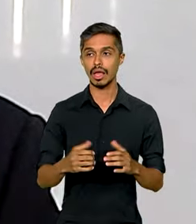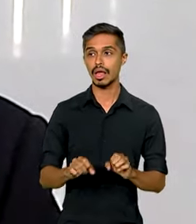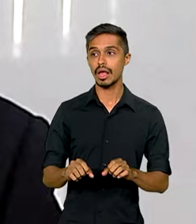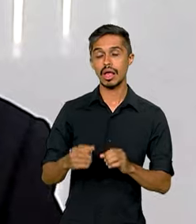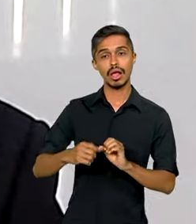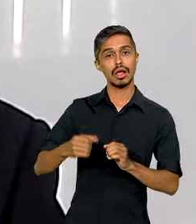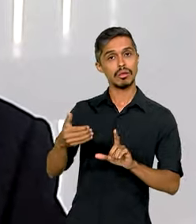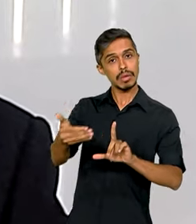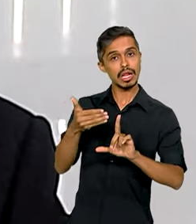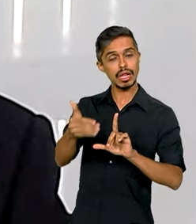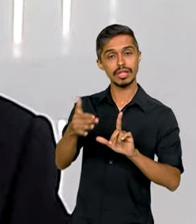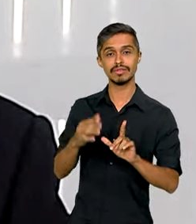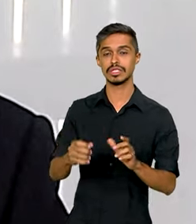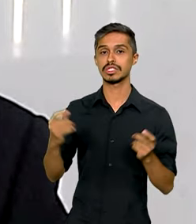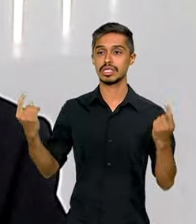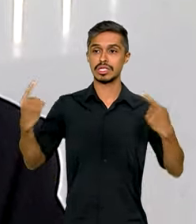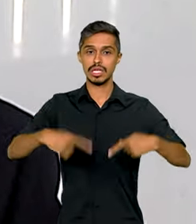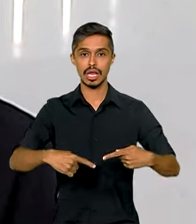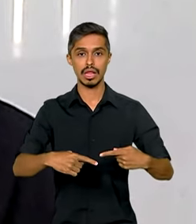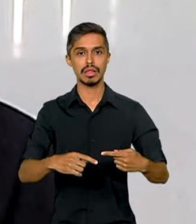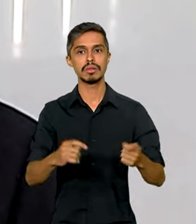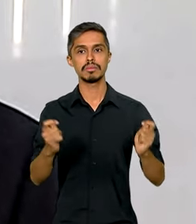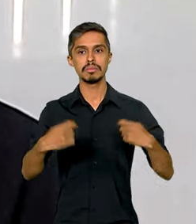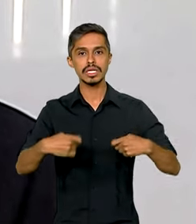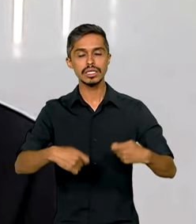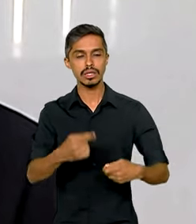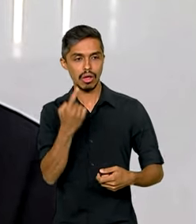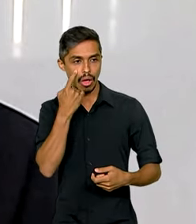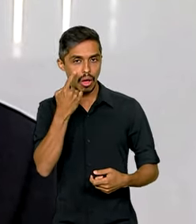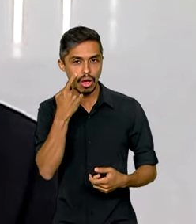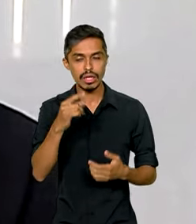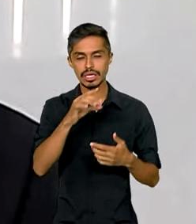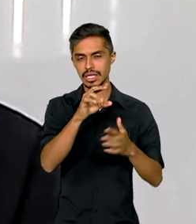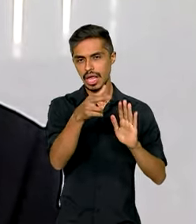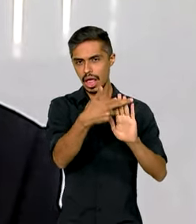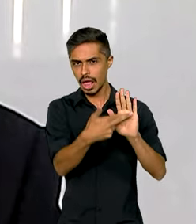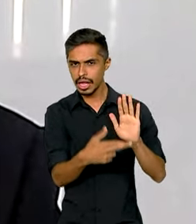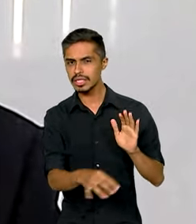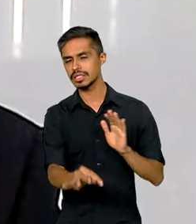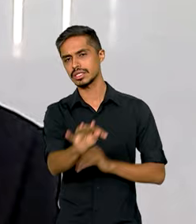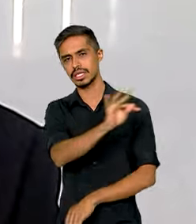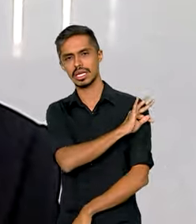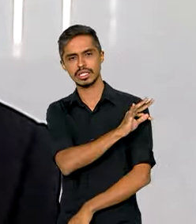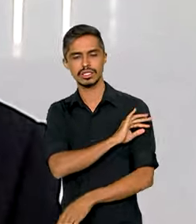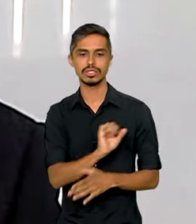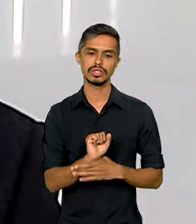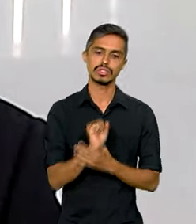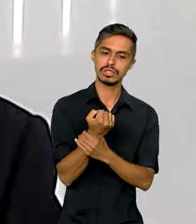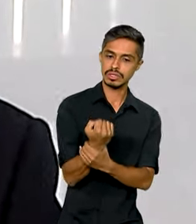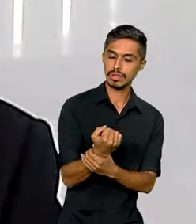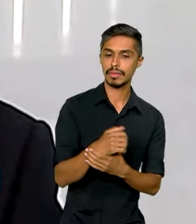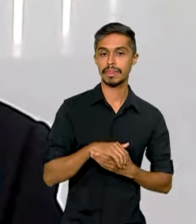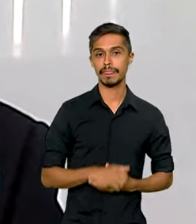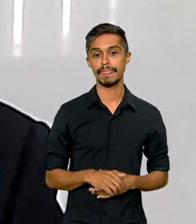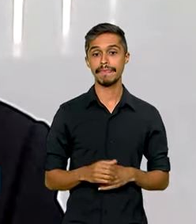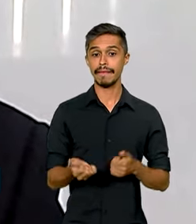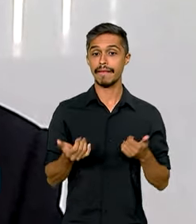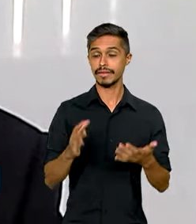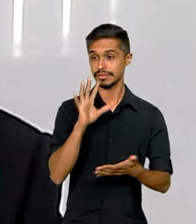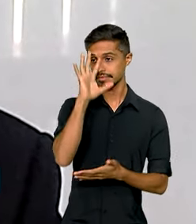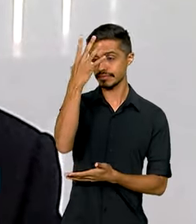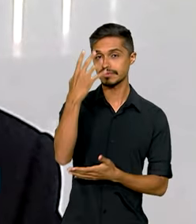sistemas de apostas eles devem observar uma série de requisitos técnicos de segurança eh que vão ser